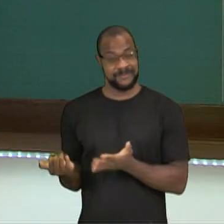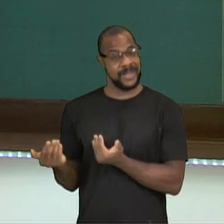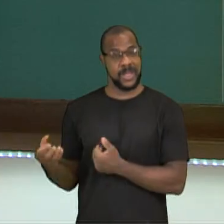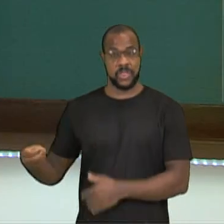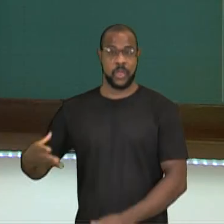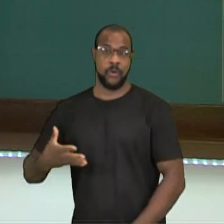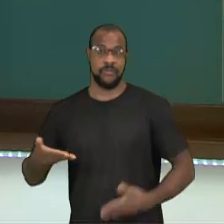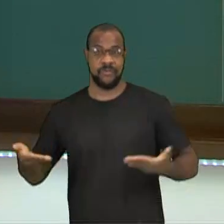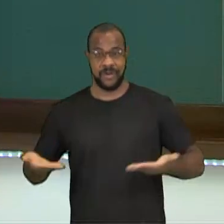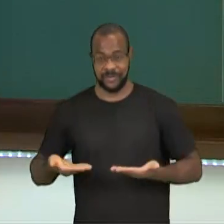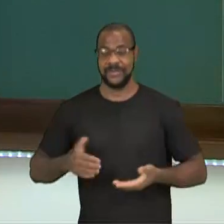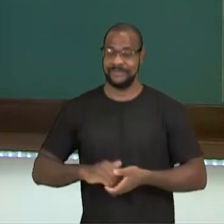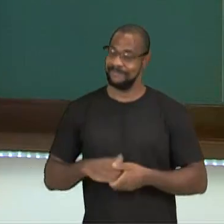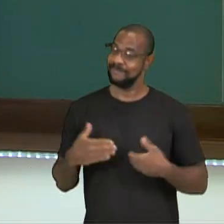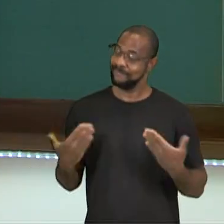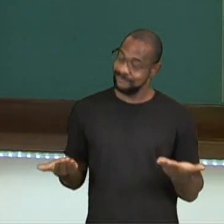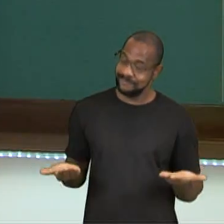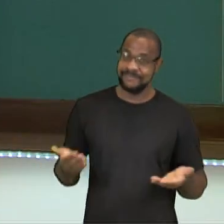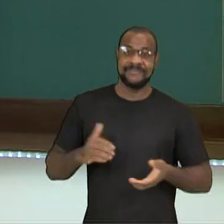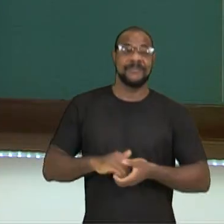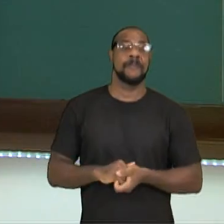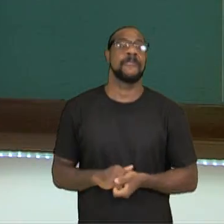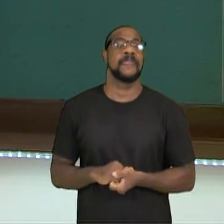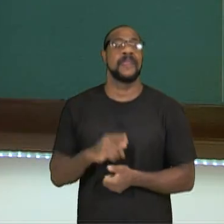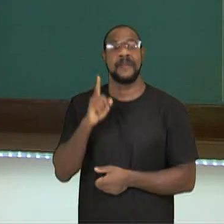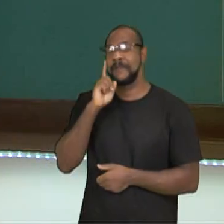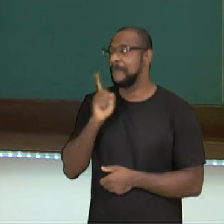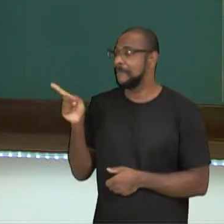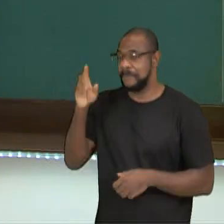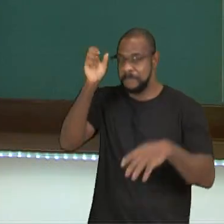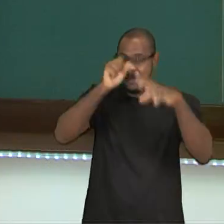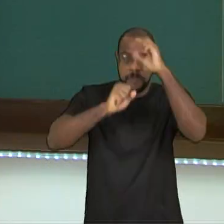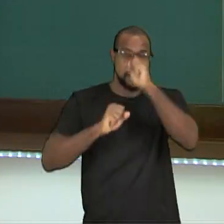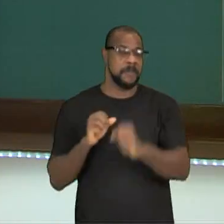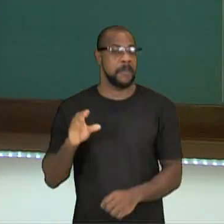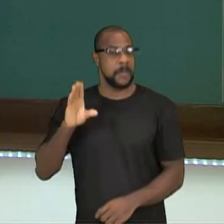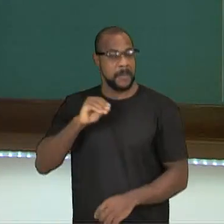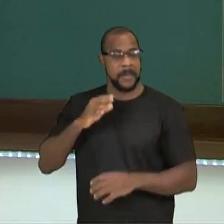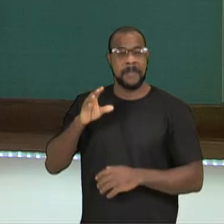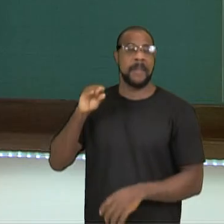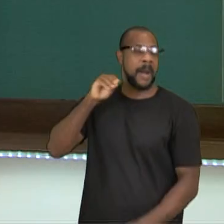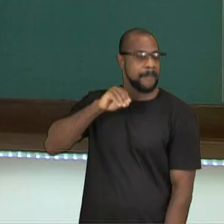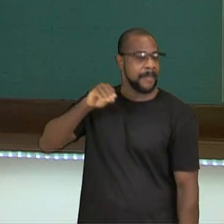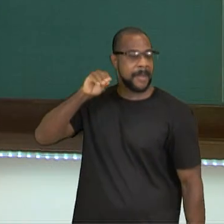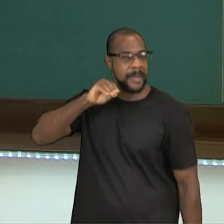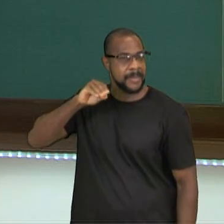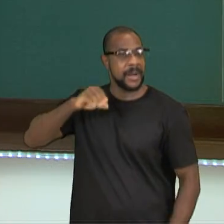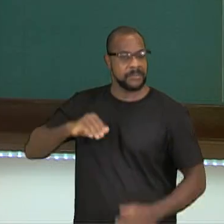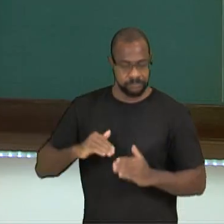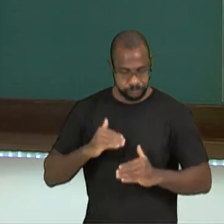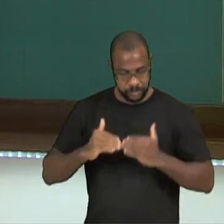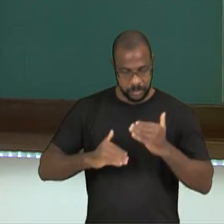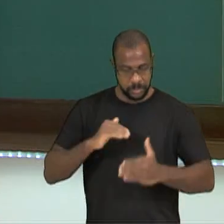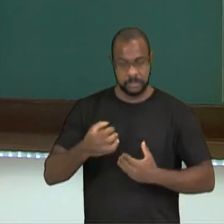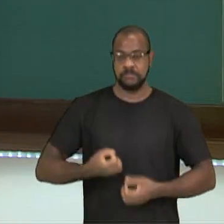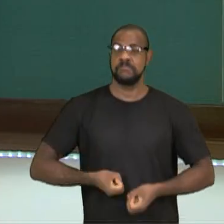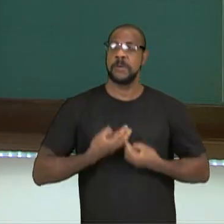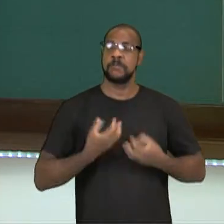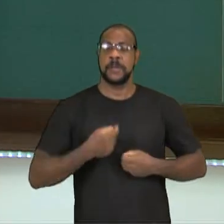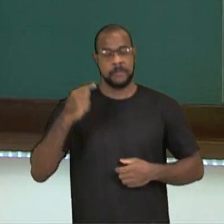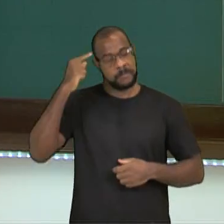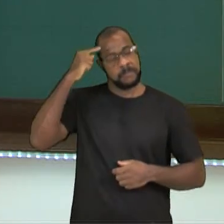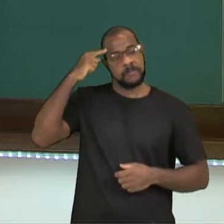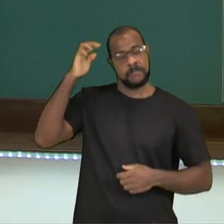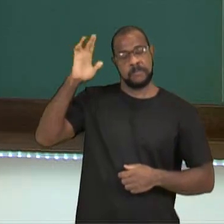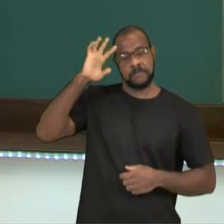que as outras espécies não conseguiram. Por isso que nós sobrevivemos. Aprendemos a falar, a desenvolver a fala, a se expressar pensamentos